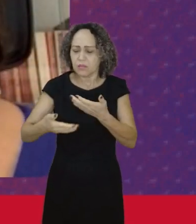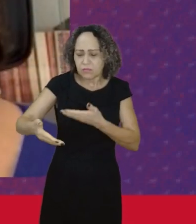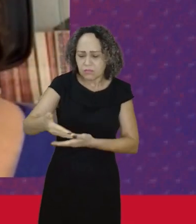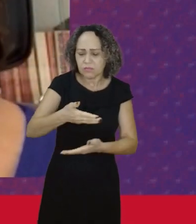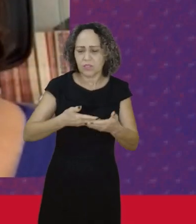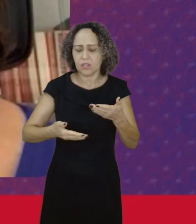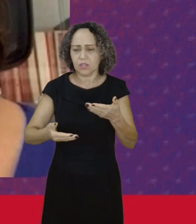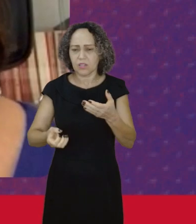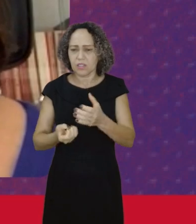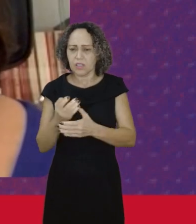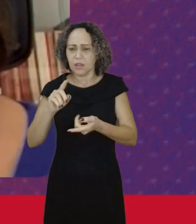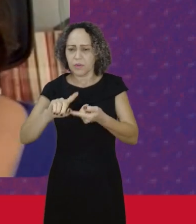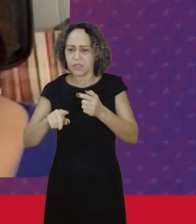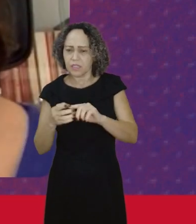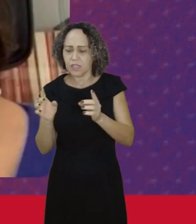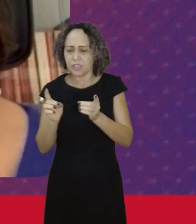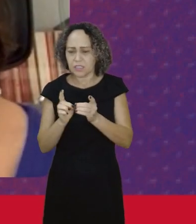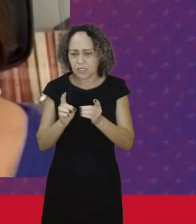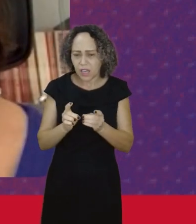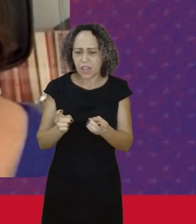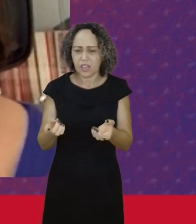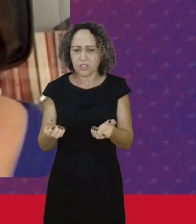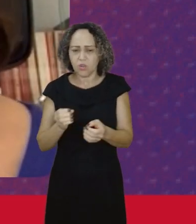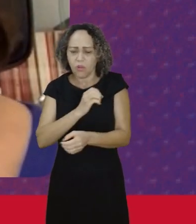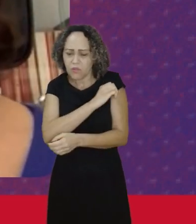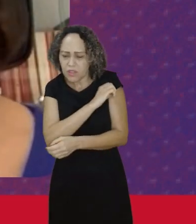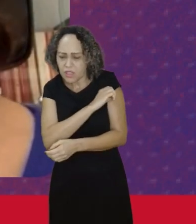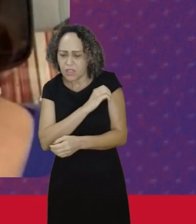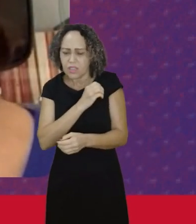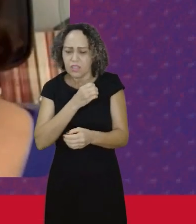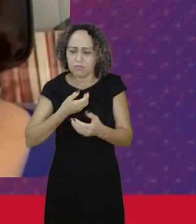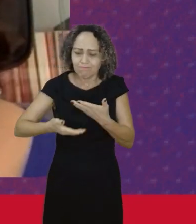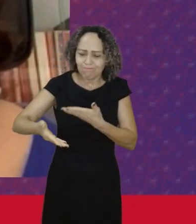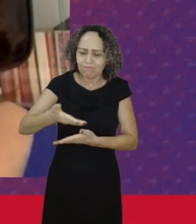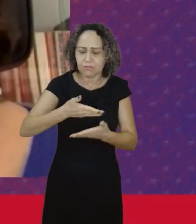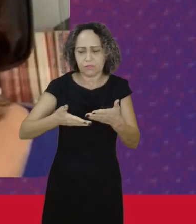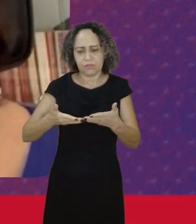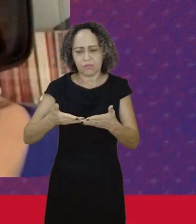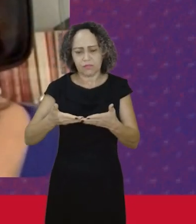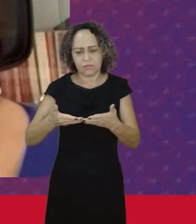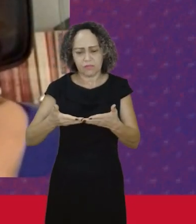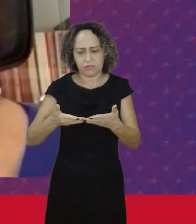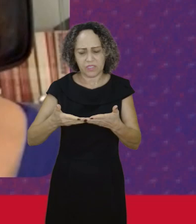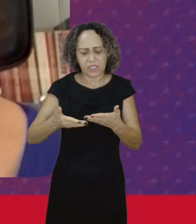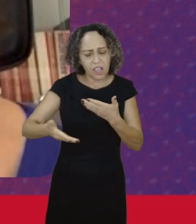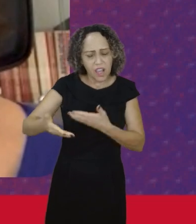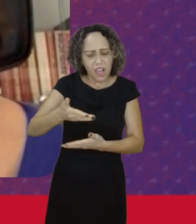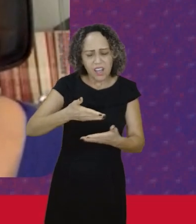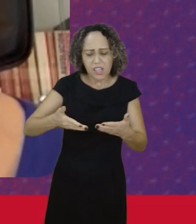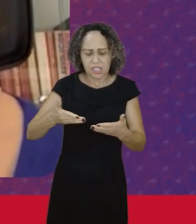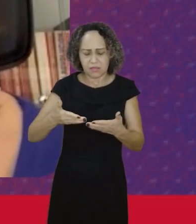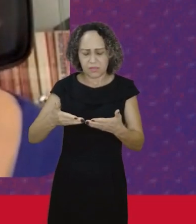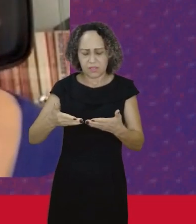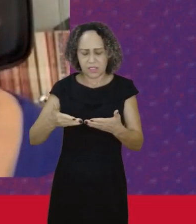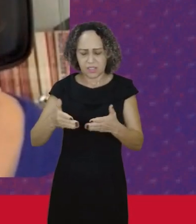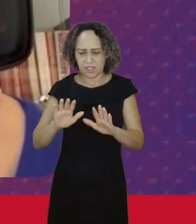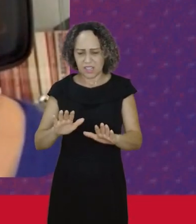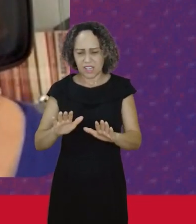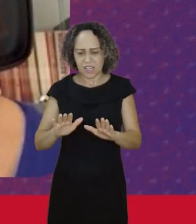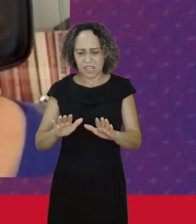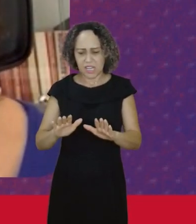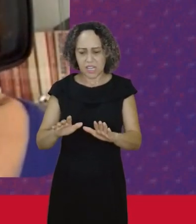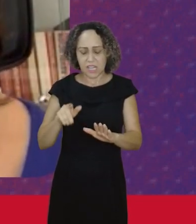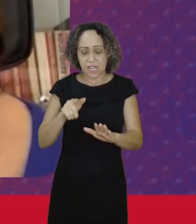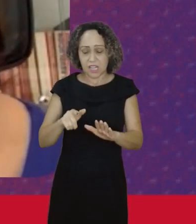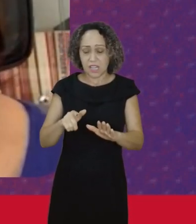materiais didáticos que ajudem, não é a induzir a sexualidade de ninguém, porque ninguém tem esse poder. Isso é